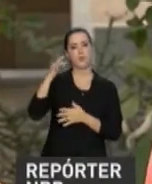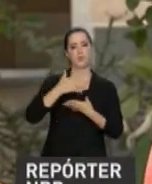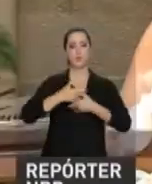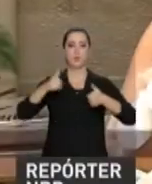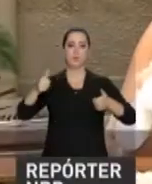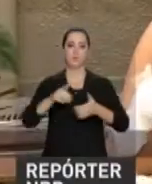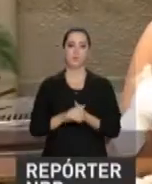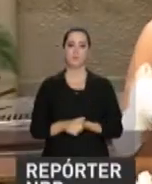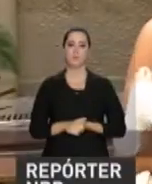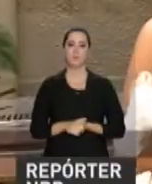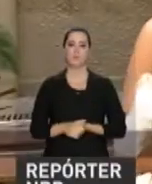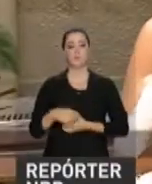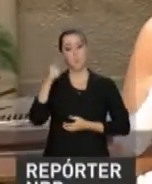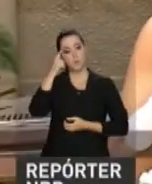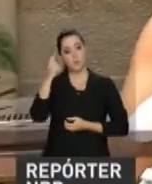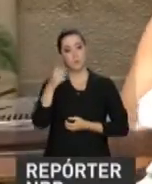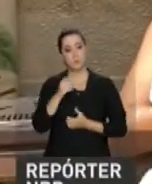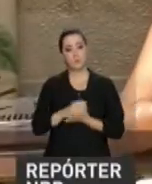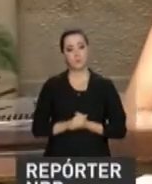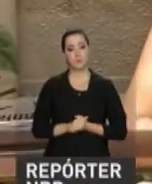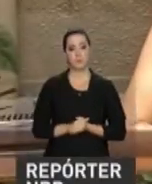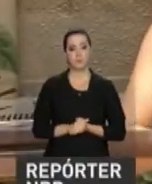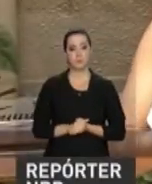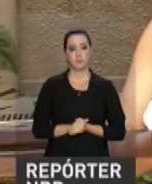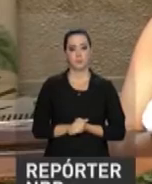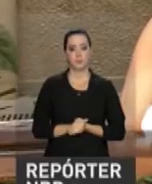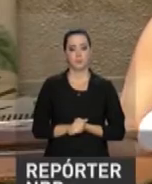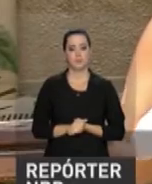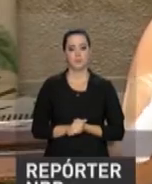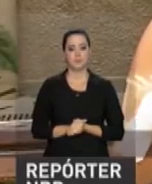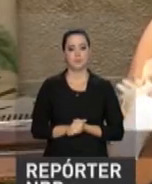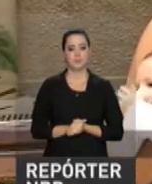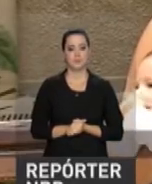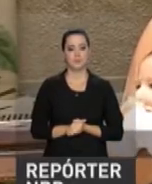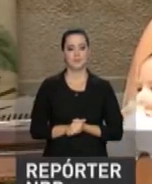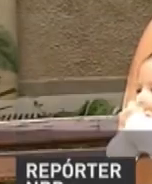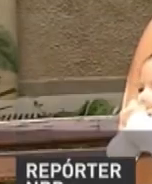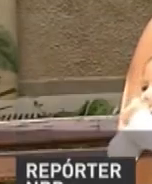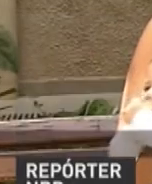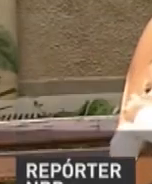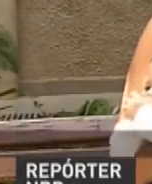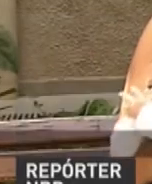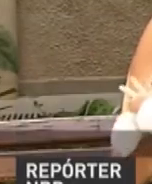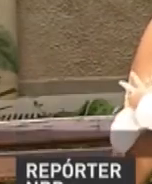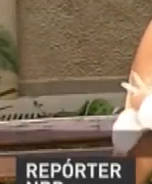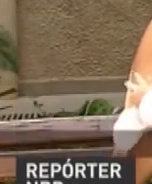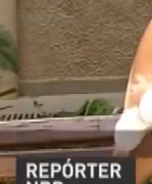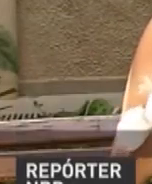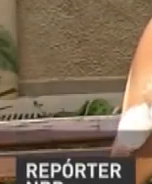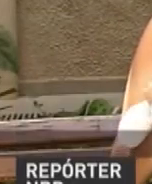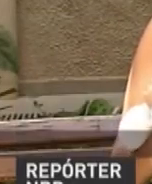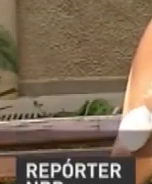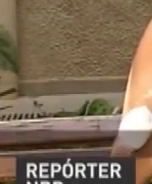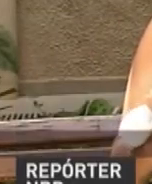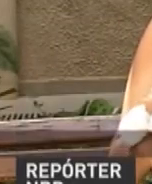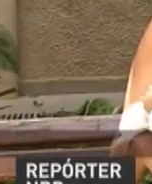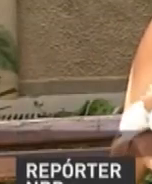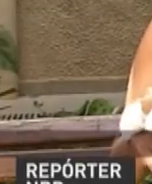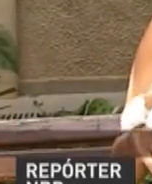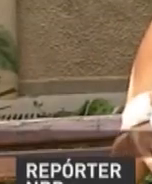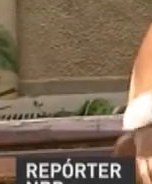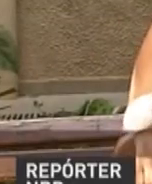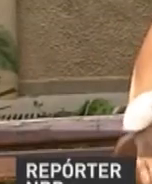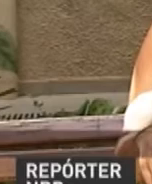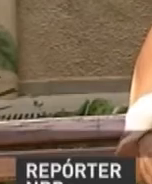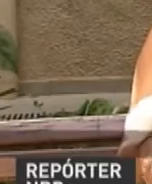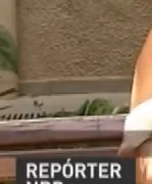melhor. Pienso que así ella pueda tener un mejor futuro y una mejor educación. Y sí, estoy